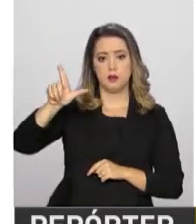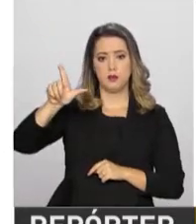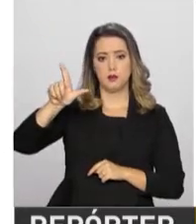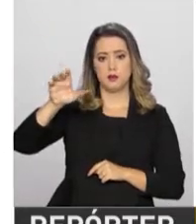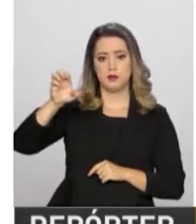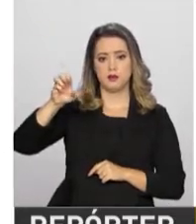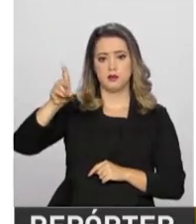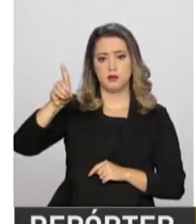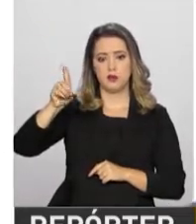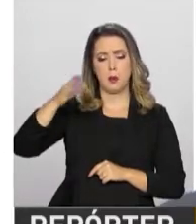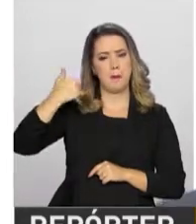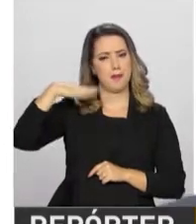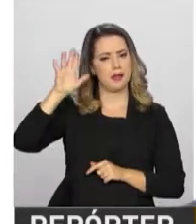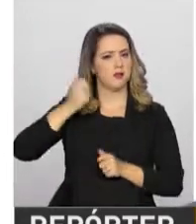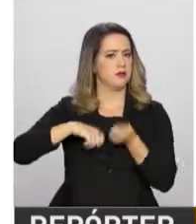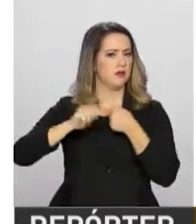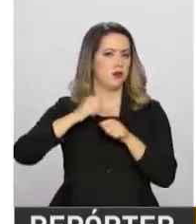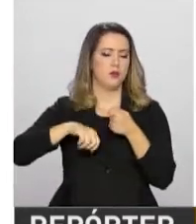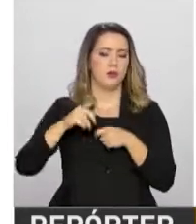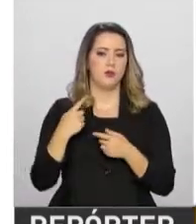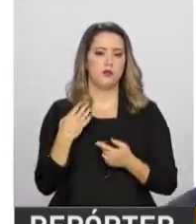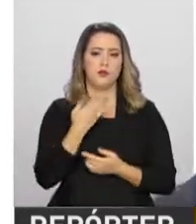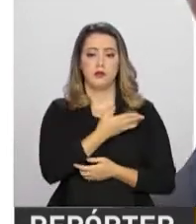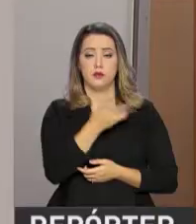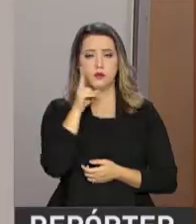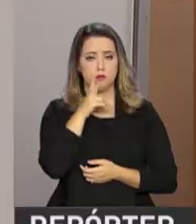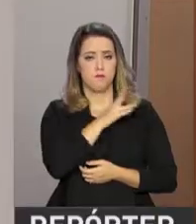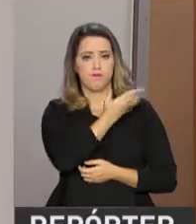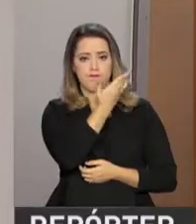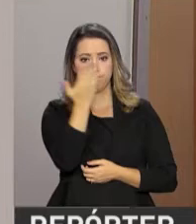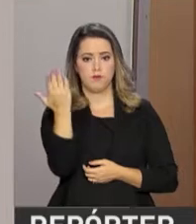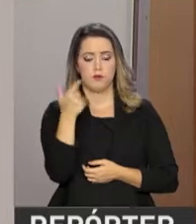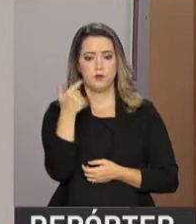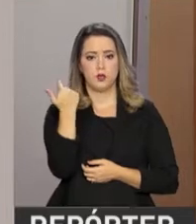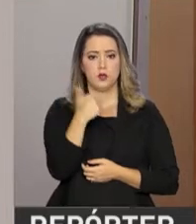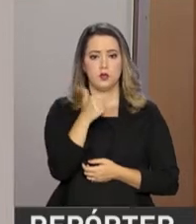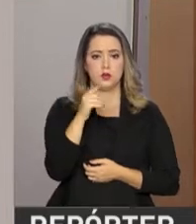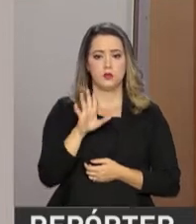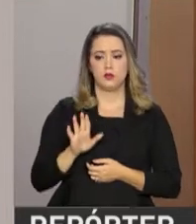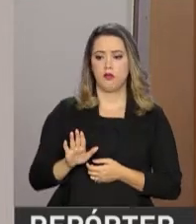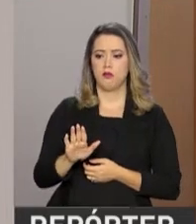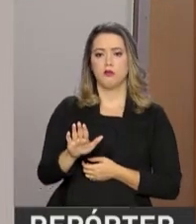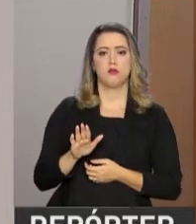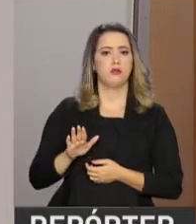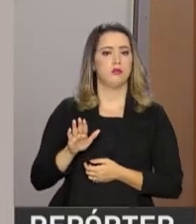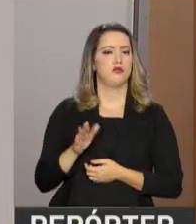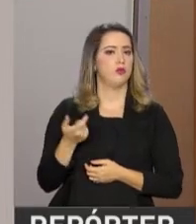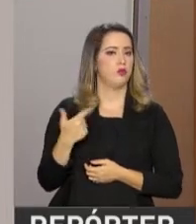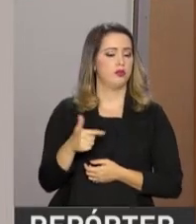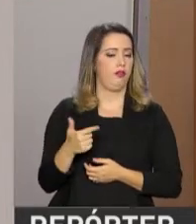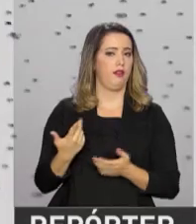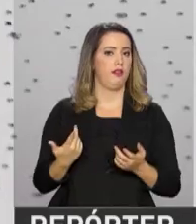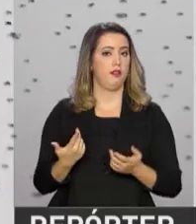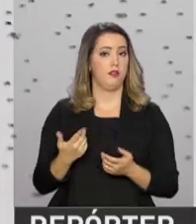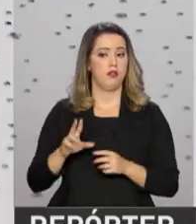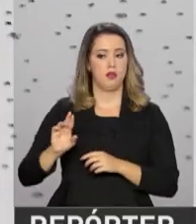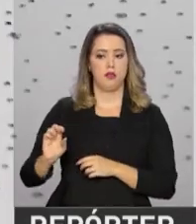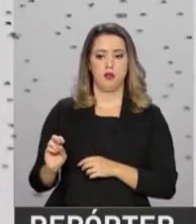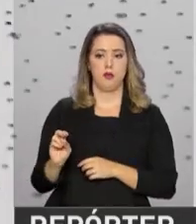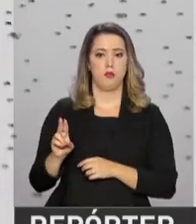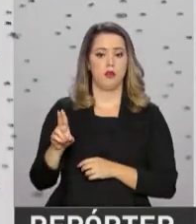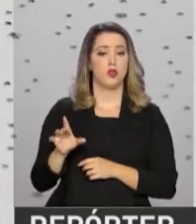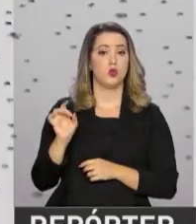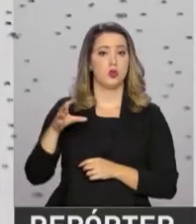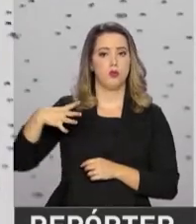muito mais econômica está se vocês observarem é não temos nem interruptores nas pernas nas paredes tá né são todos os